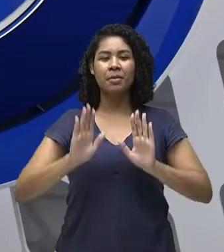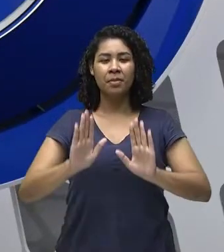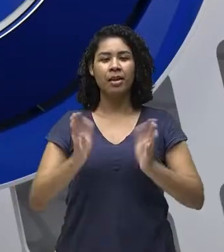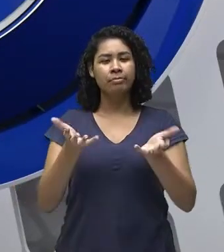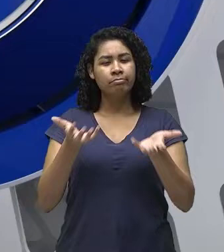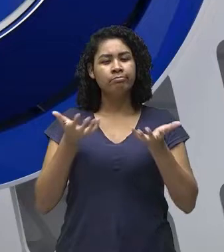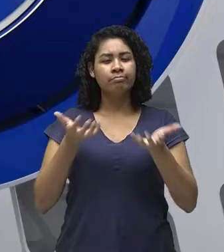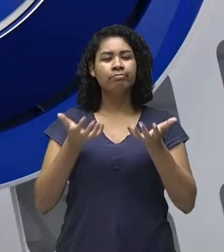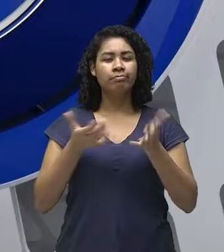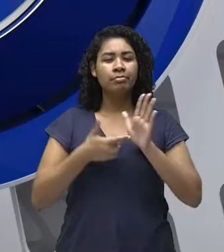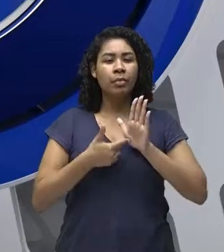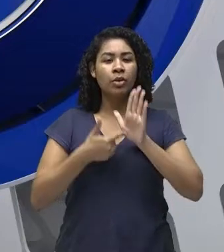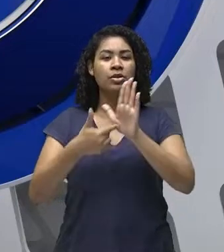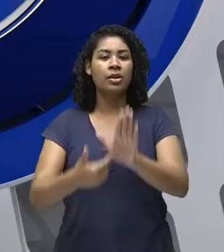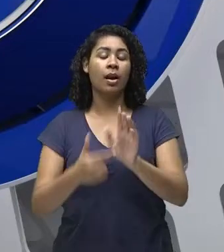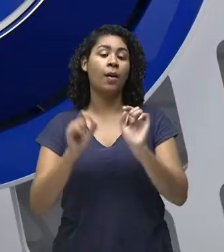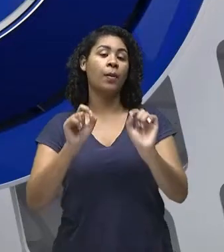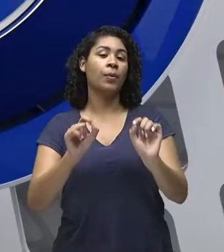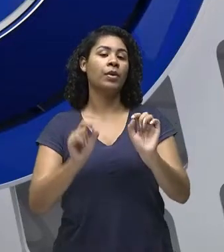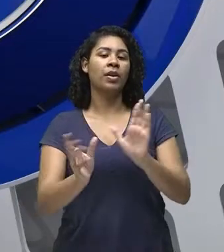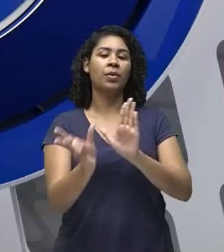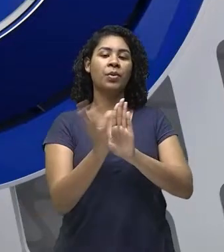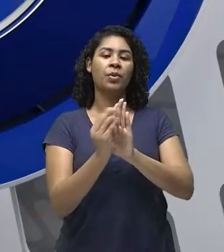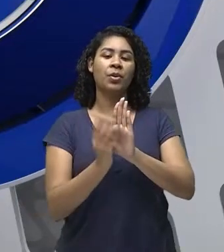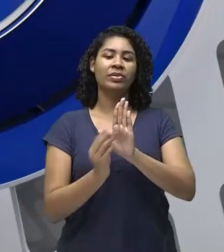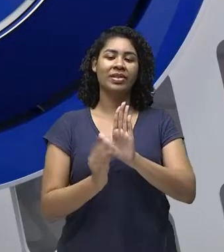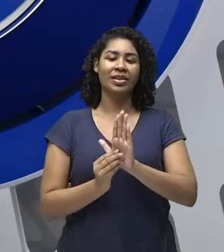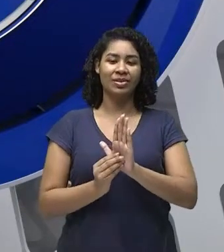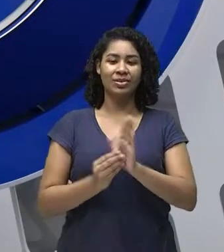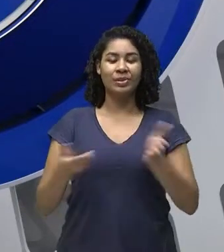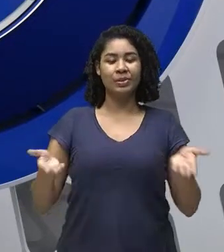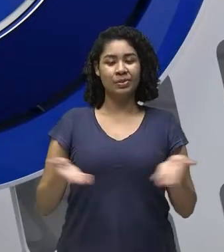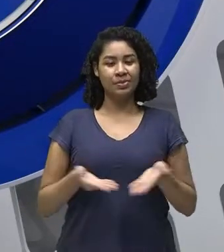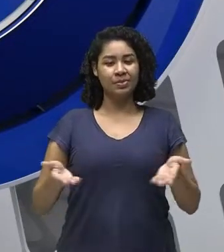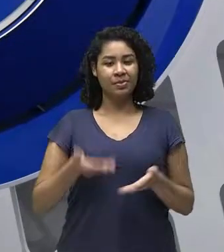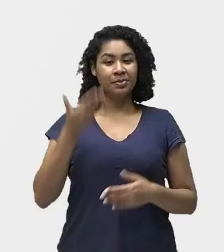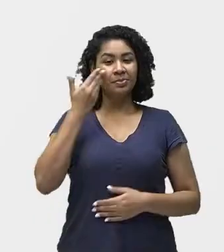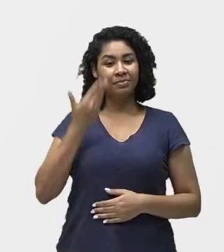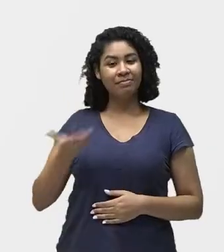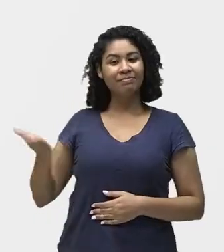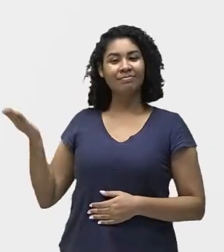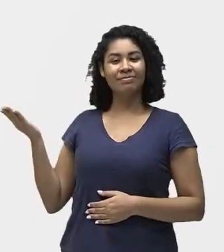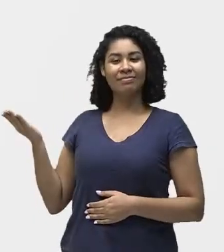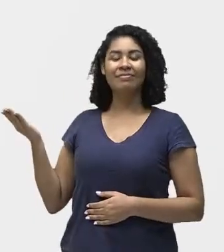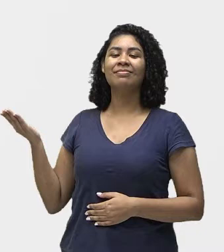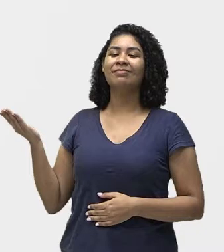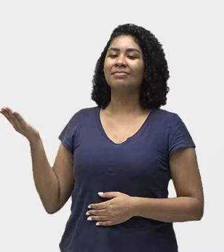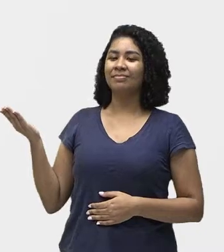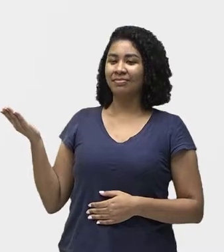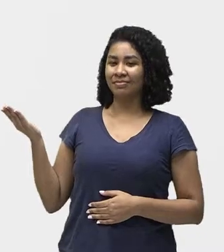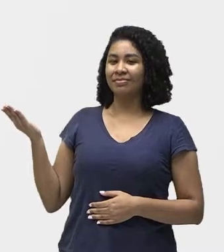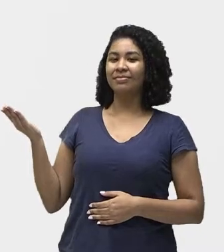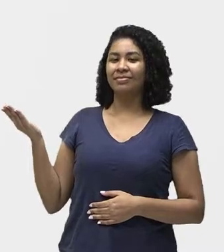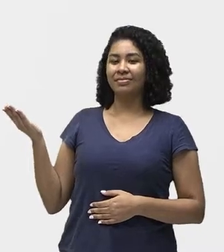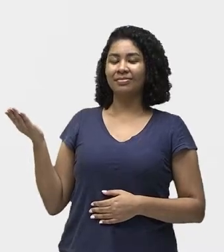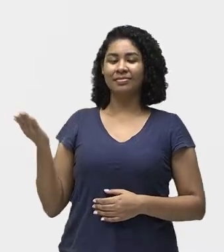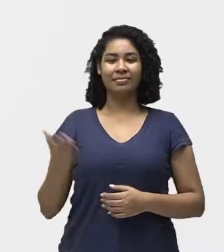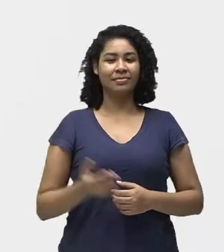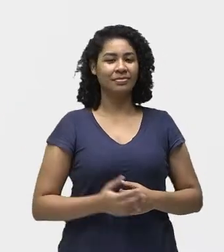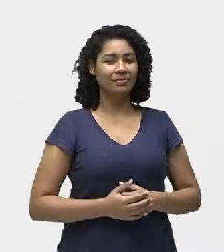uma olhadinha aí no nosso conteúdo de hoje, né? Fiquem atentos, vamos aí ver o que a gente vai estudar